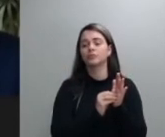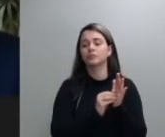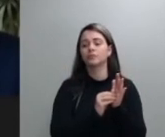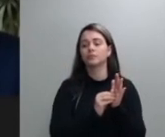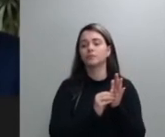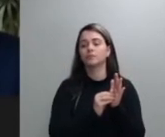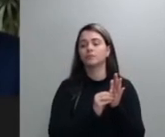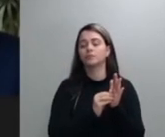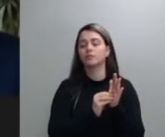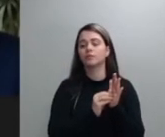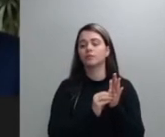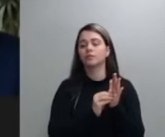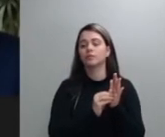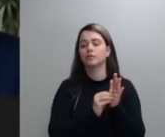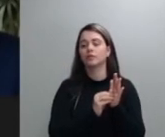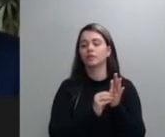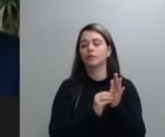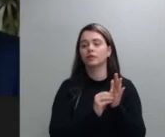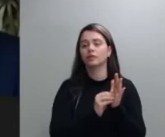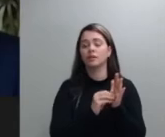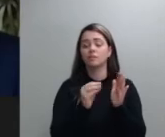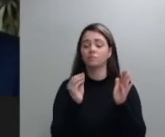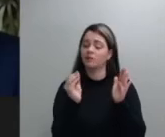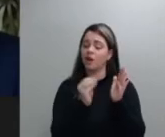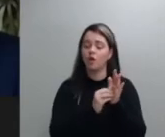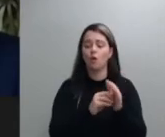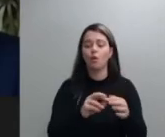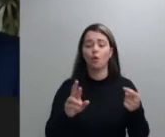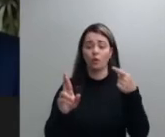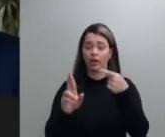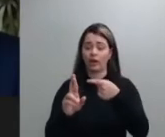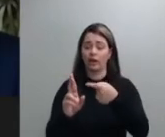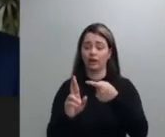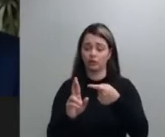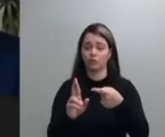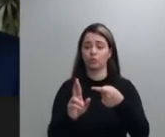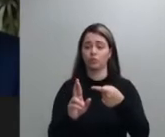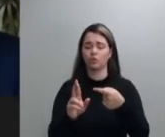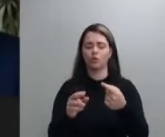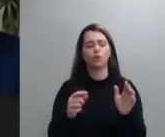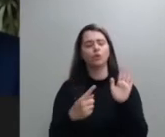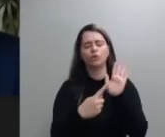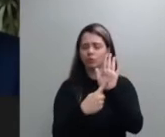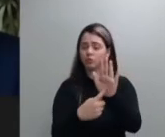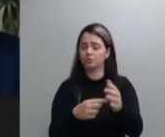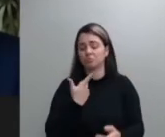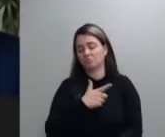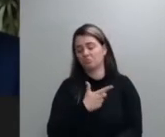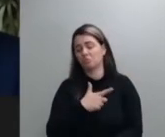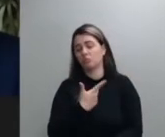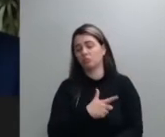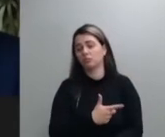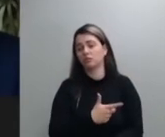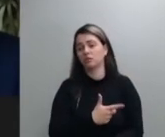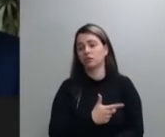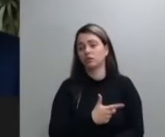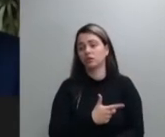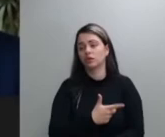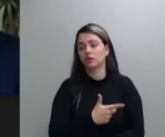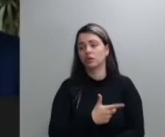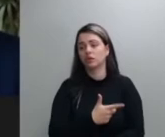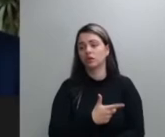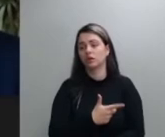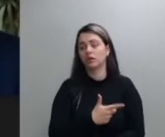relator expressou que não não oporia resistência e como ministro